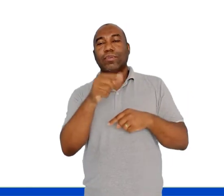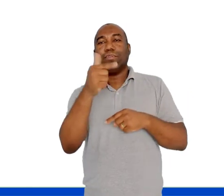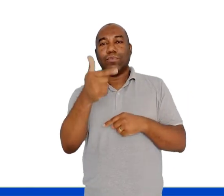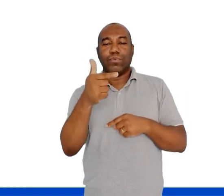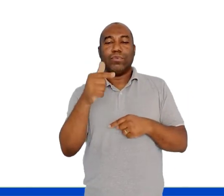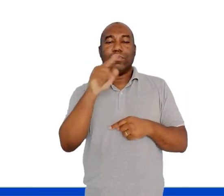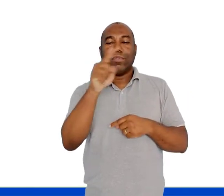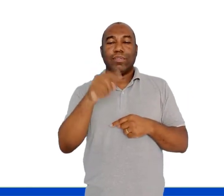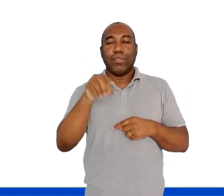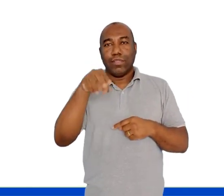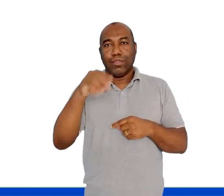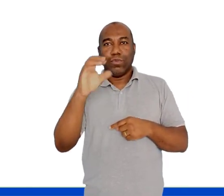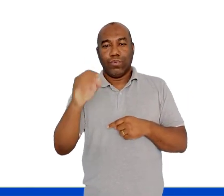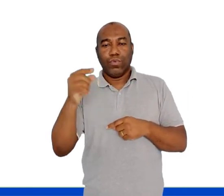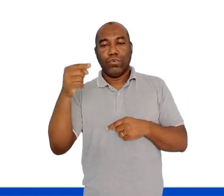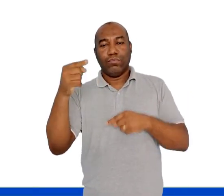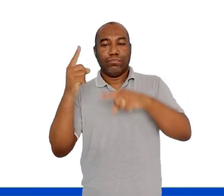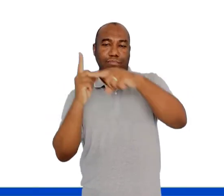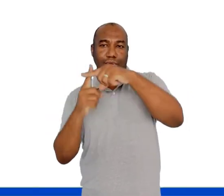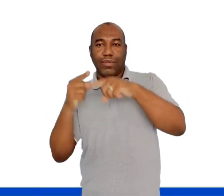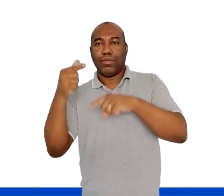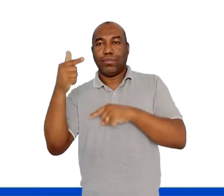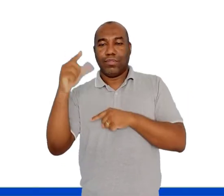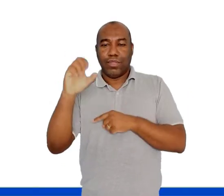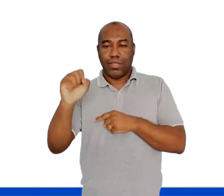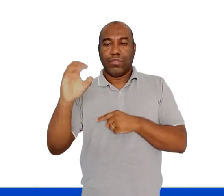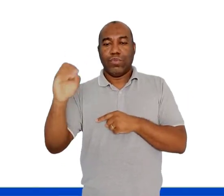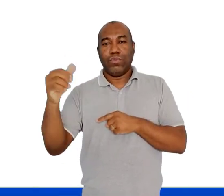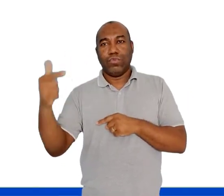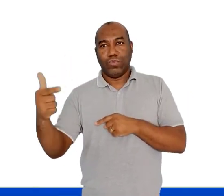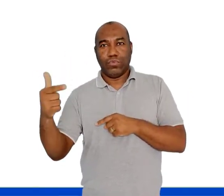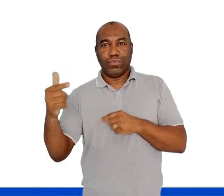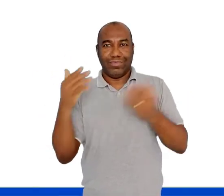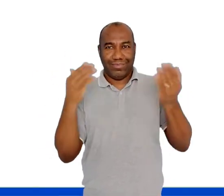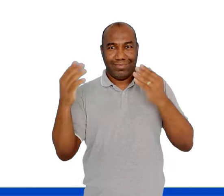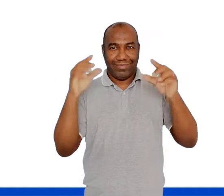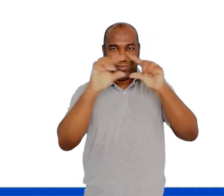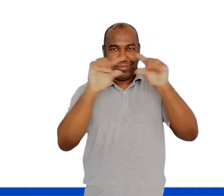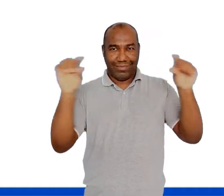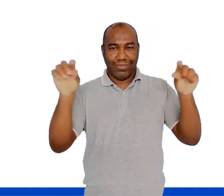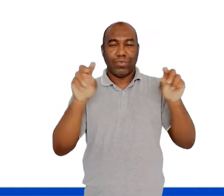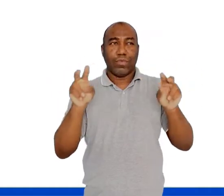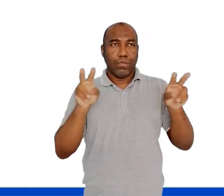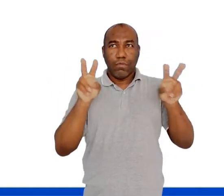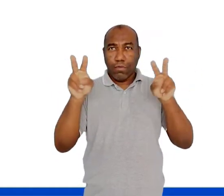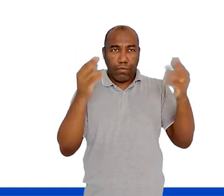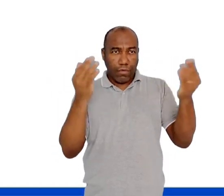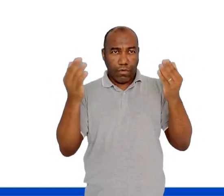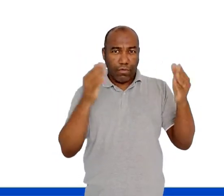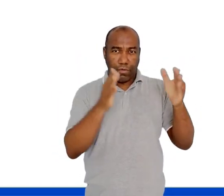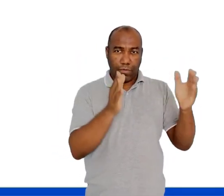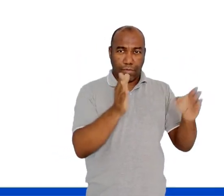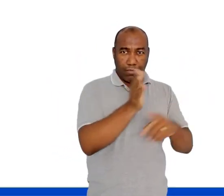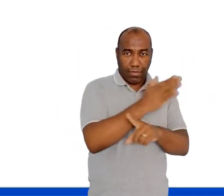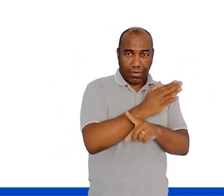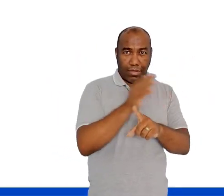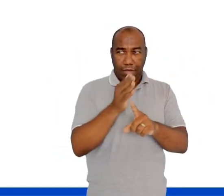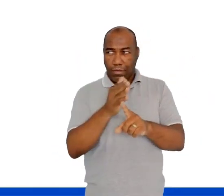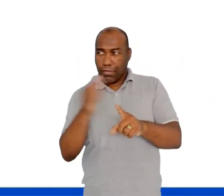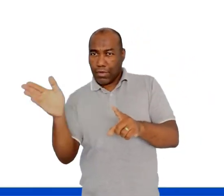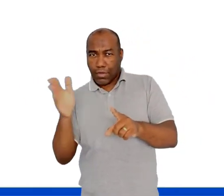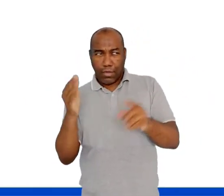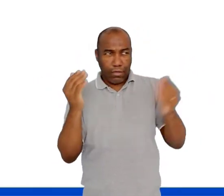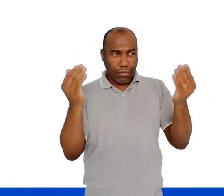dão essa equação toda balanceadinha. Então, ela já está balanceada segundo a lei de Lavoisier, segundo o método das tentativas. Então,